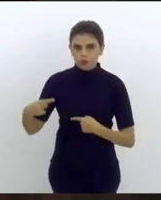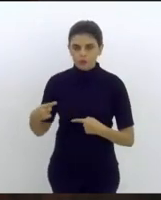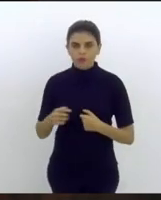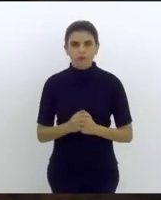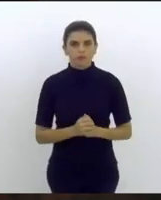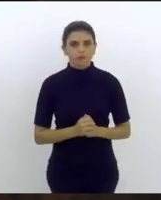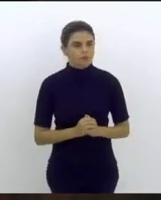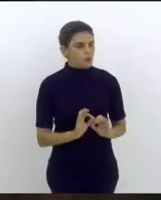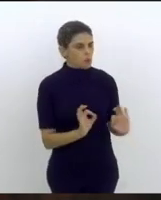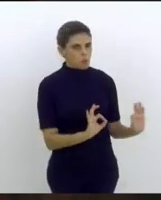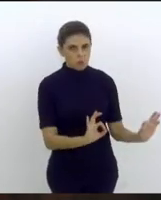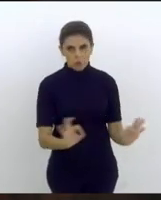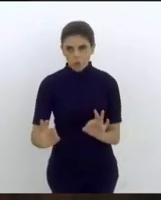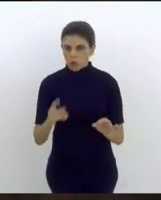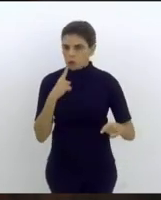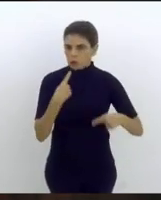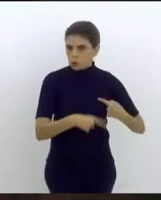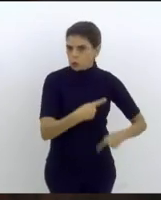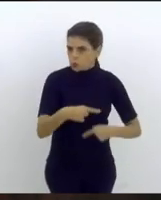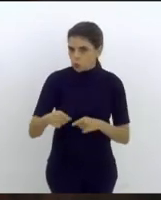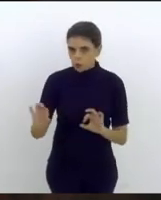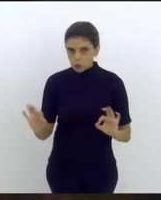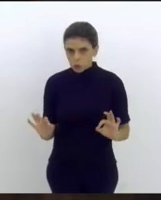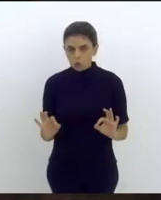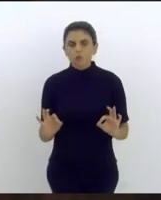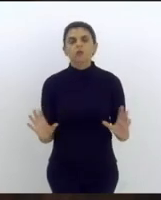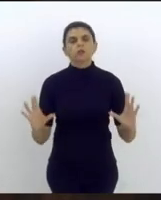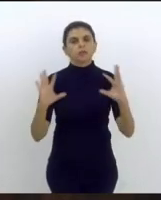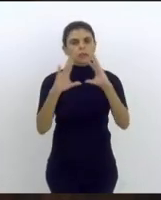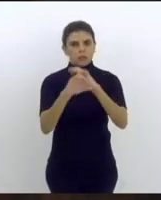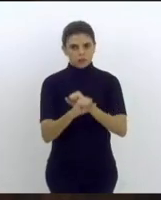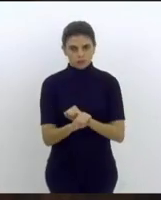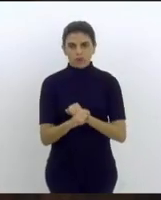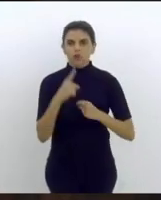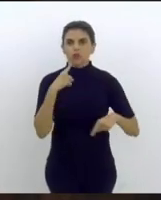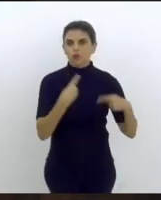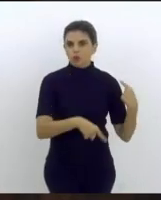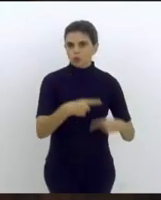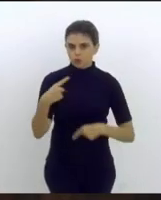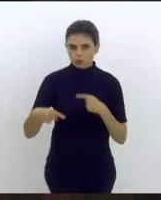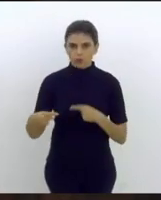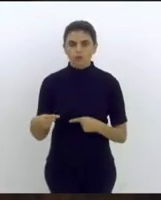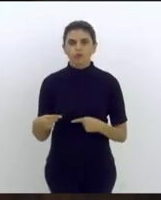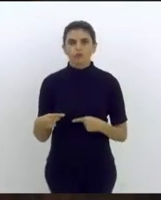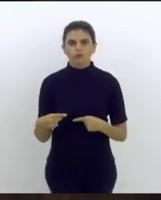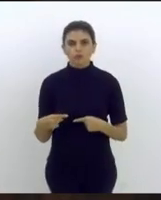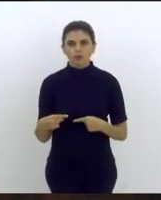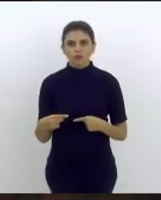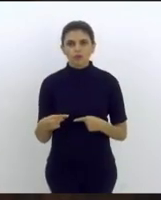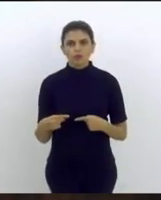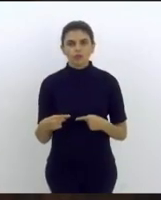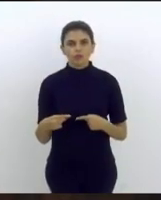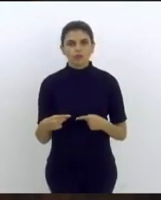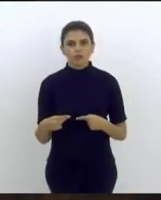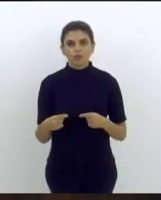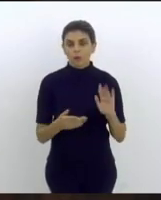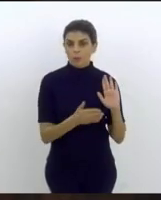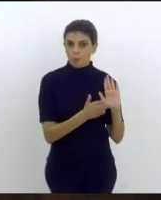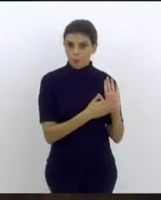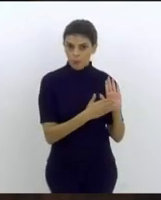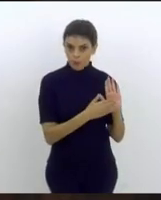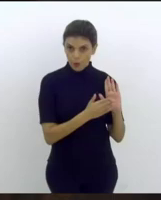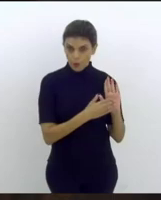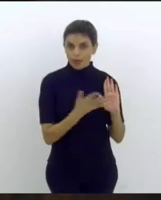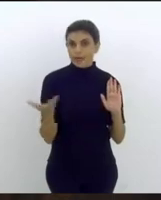não havendo Quem Queira discutir encerrada discussão apresente proposta